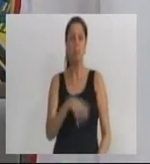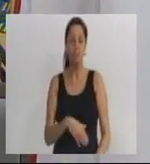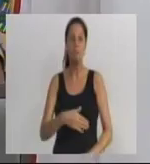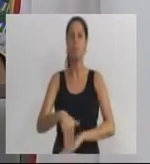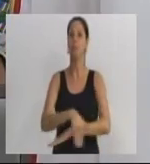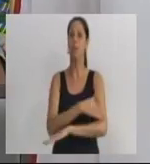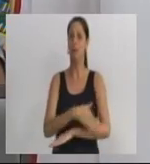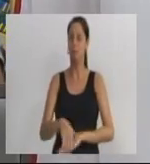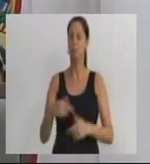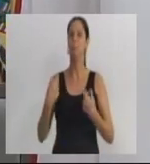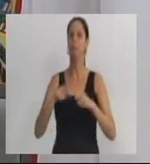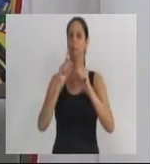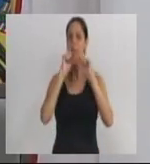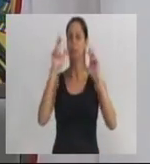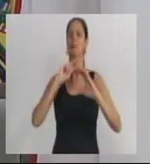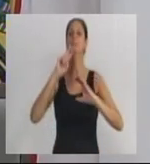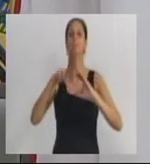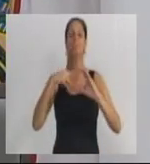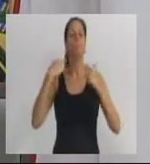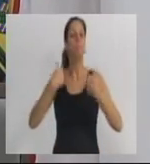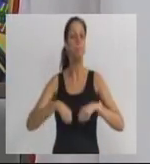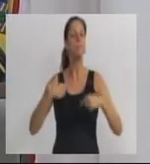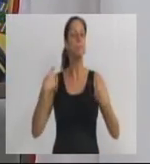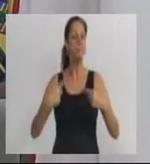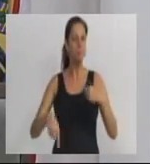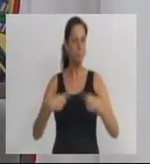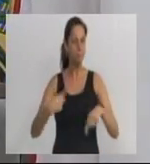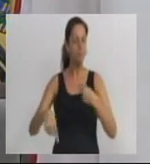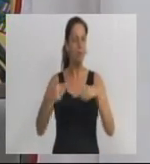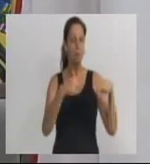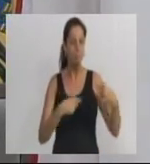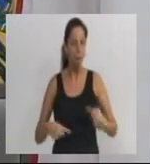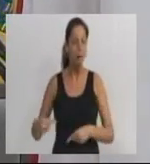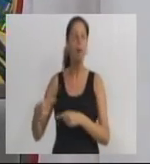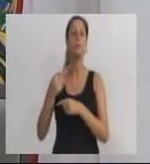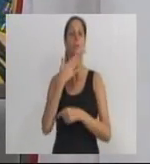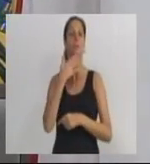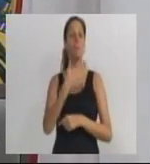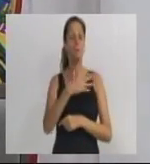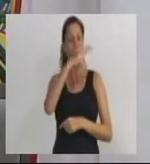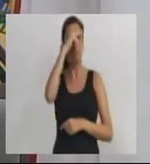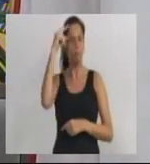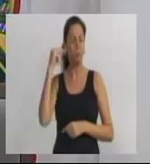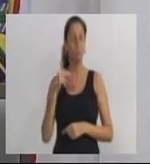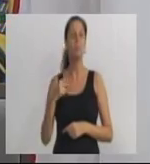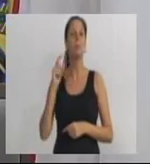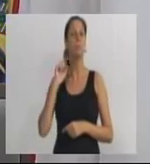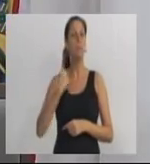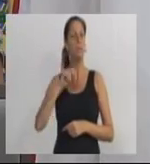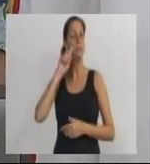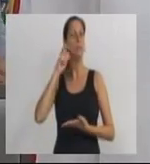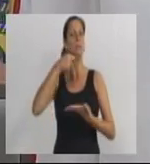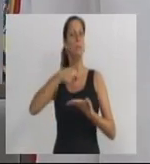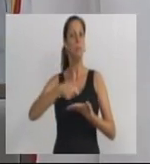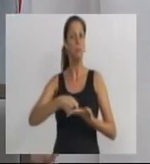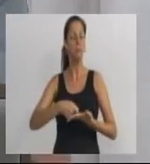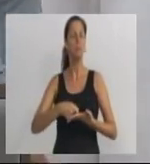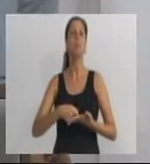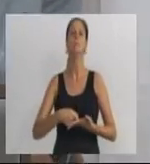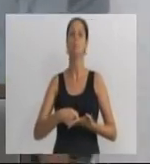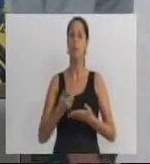sim de alerta e a Câmara tem que fazer esse debate e instigar com que a Prefeitura tome decisão sobre esse assunto.